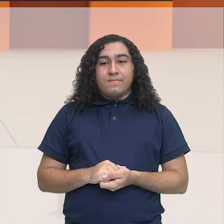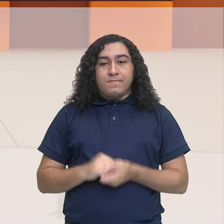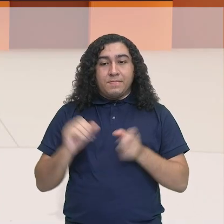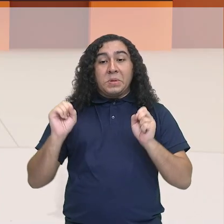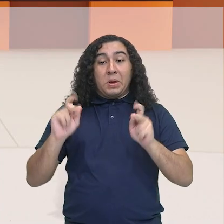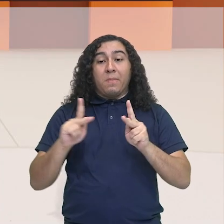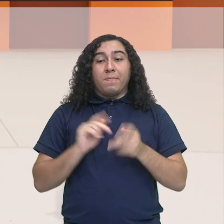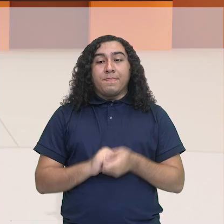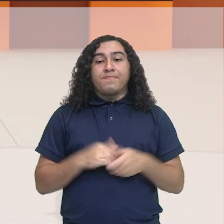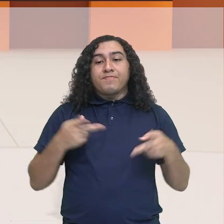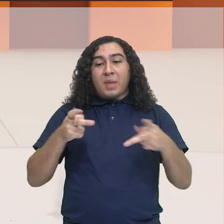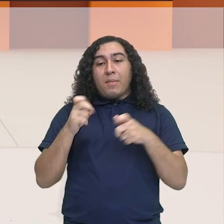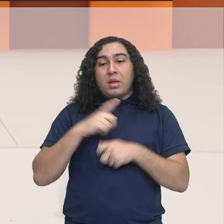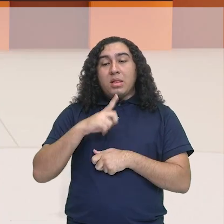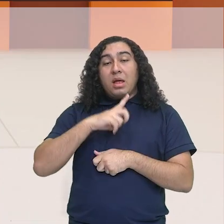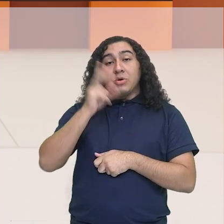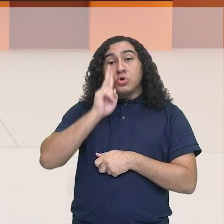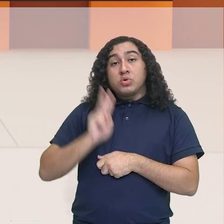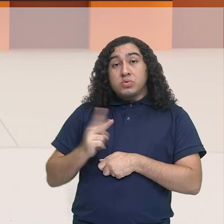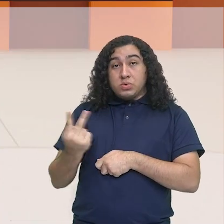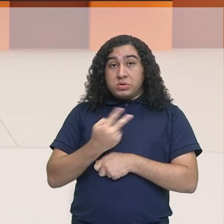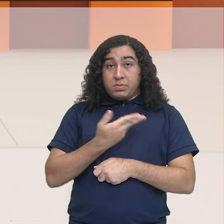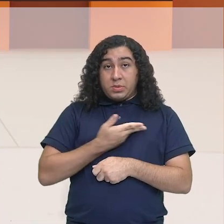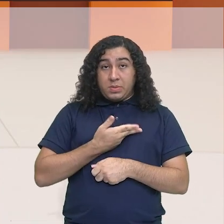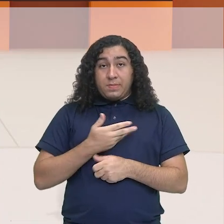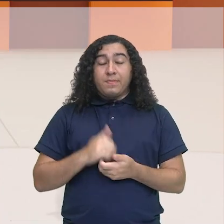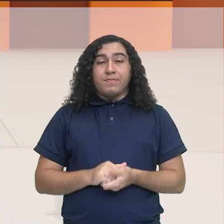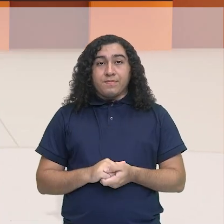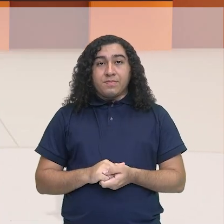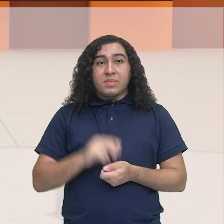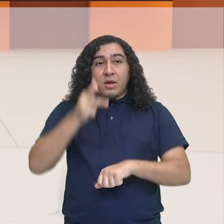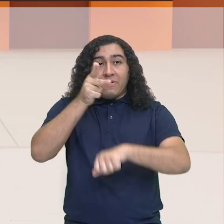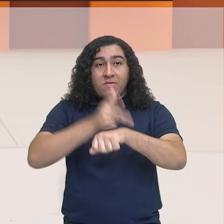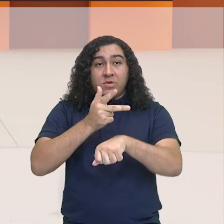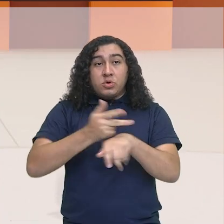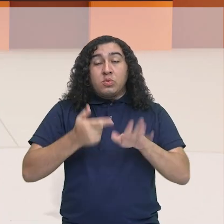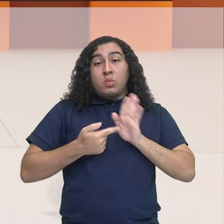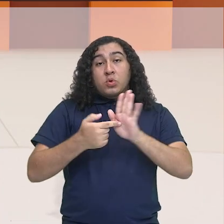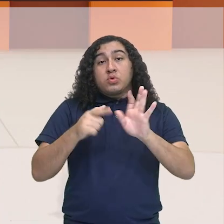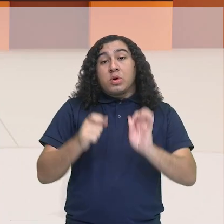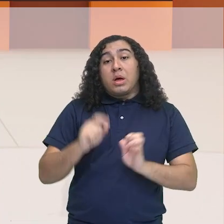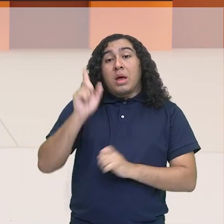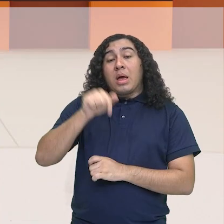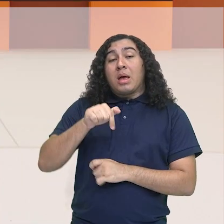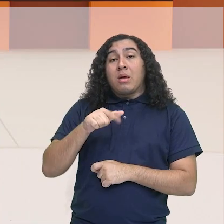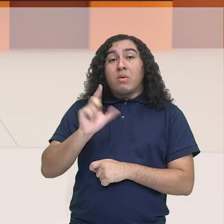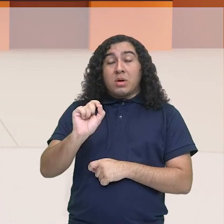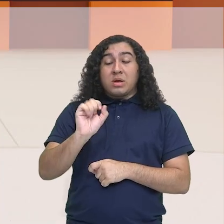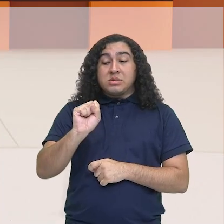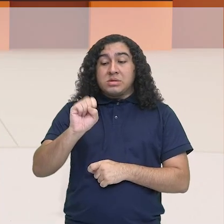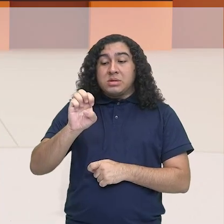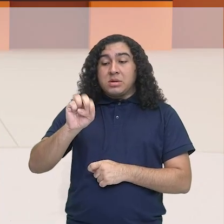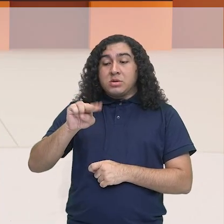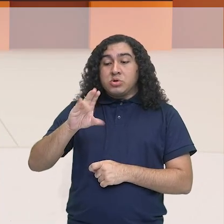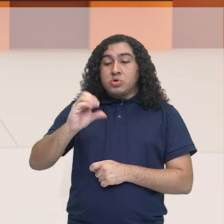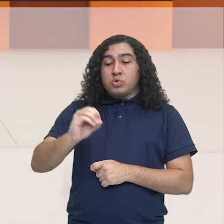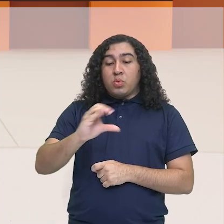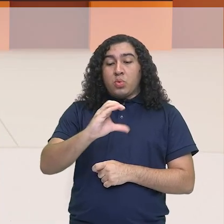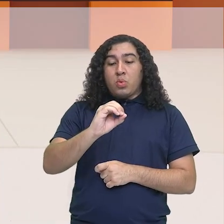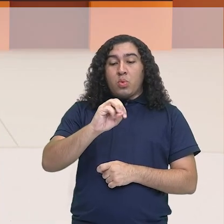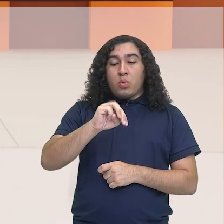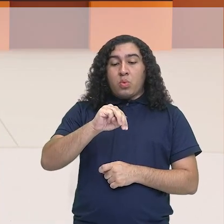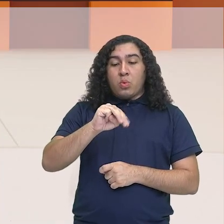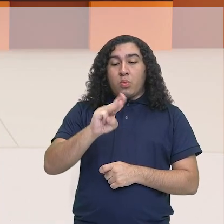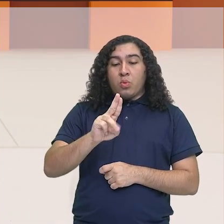Muito bem, viram aí a história dos dois compadres? Esse videozinho ele traz uma história aí do chamado senso comum, não é isso? O que é o